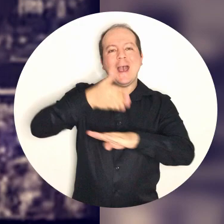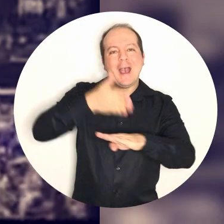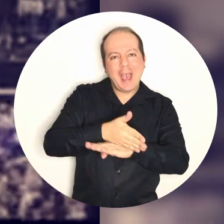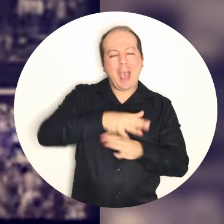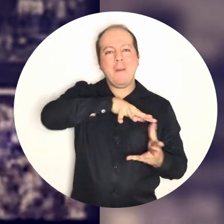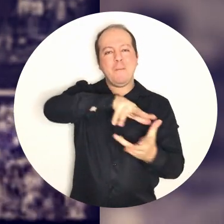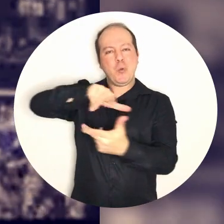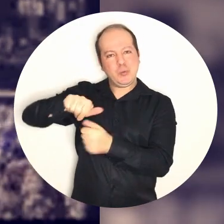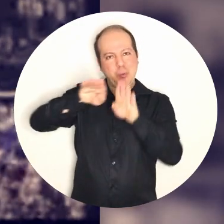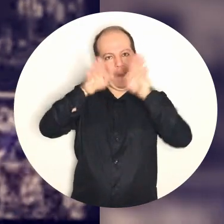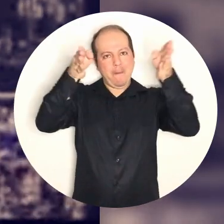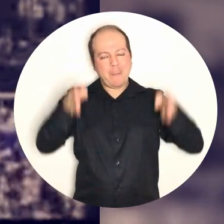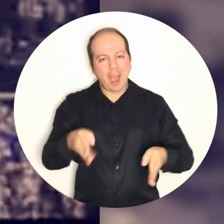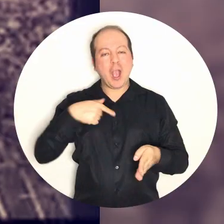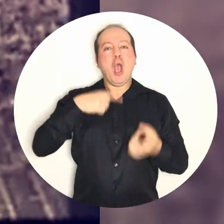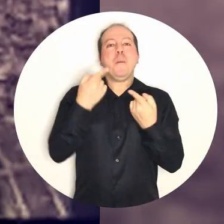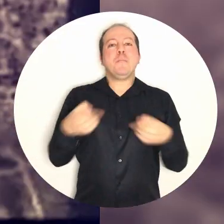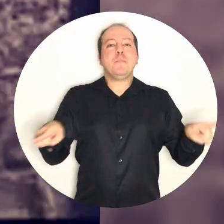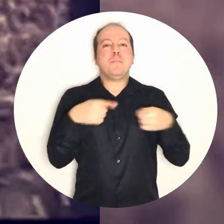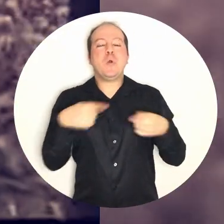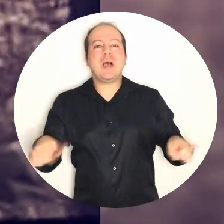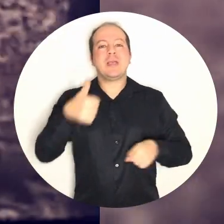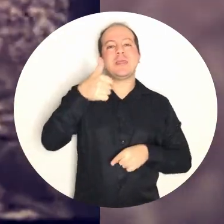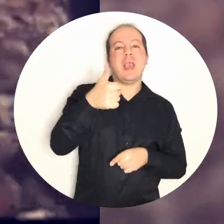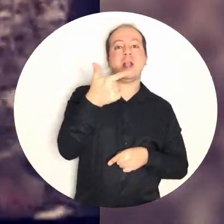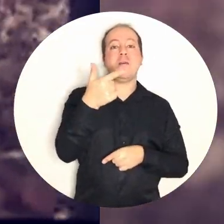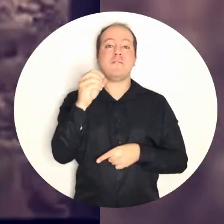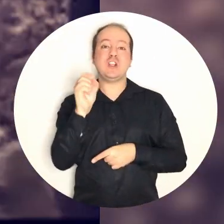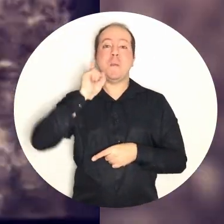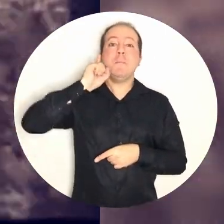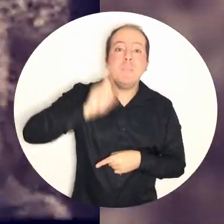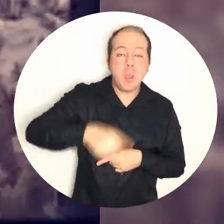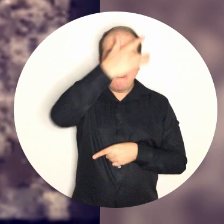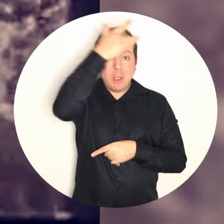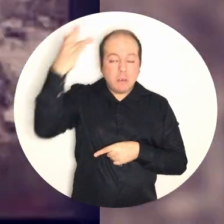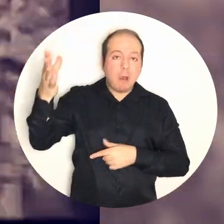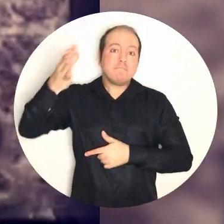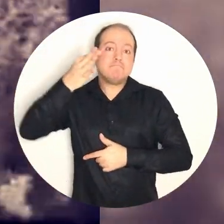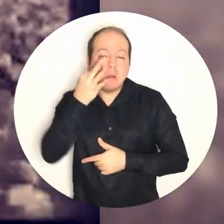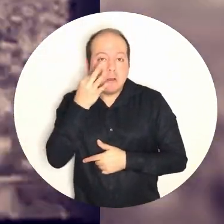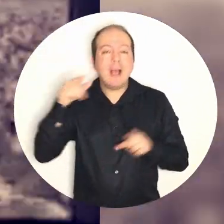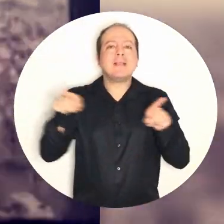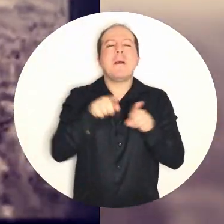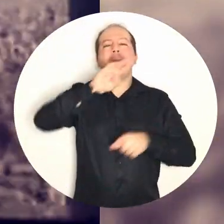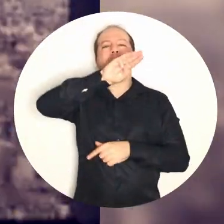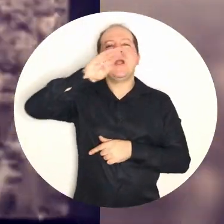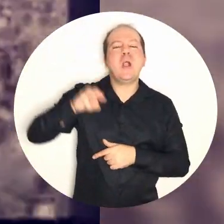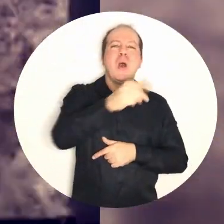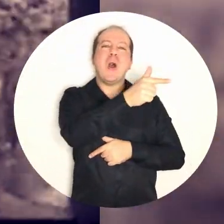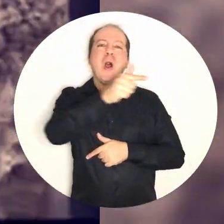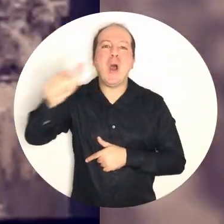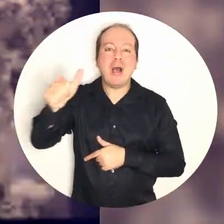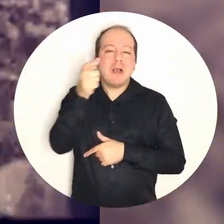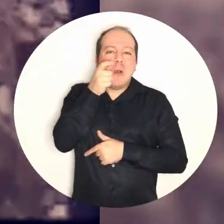Palco Mundo e leva sua música para 120 mil pessoas presencialmente e milhões de